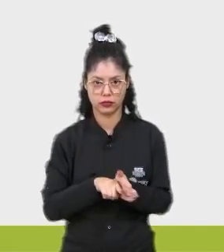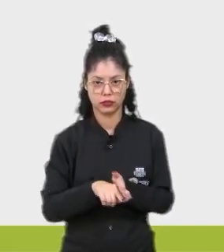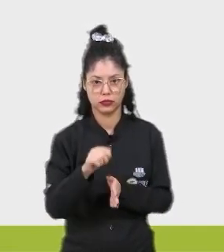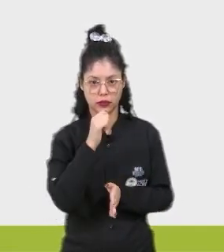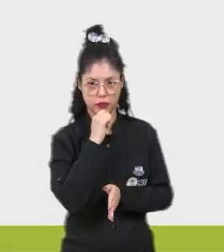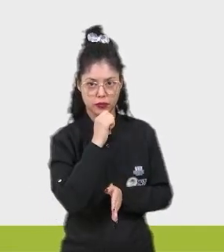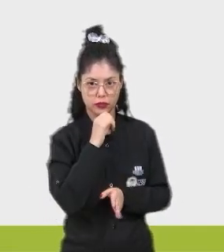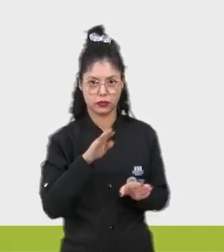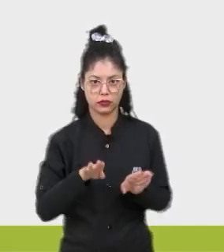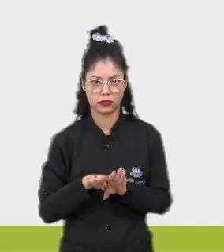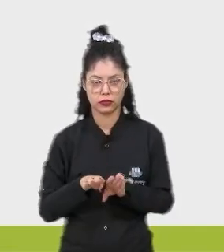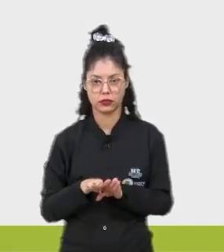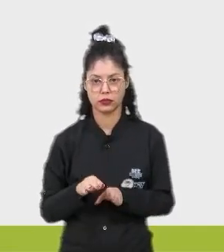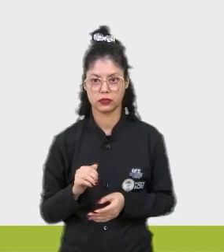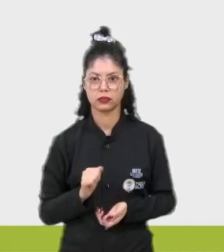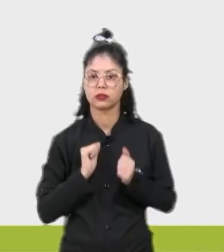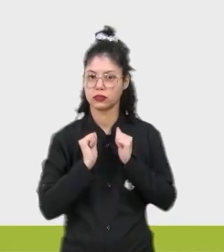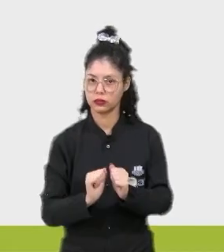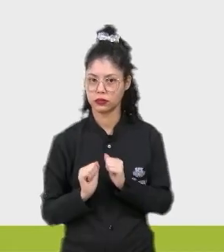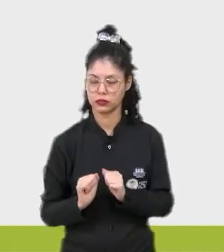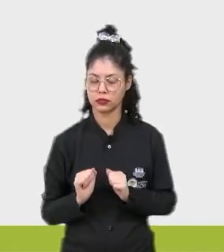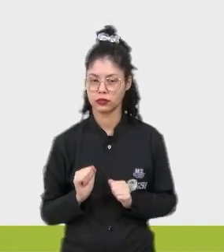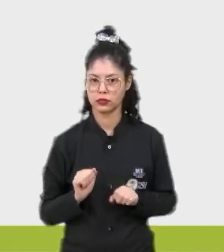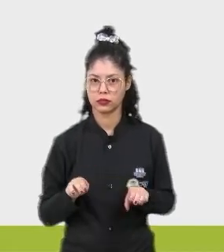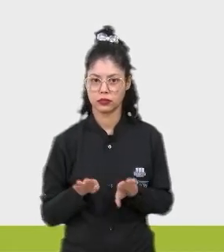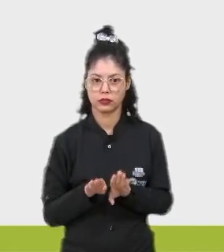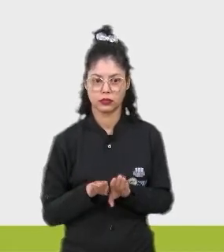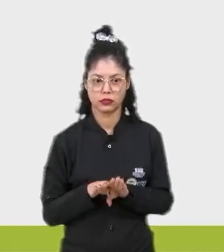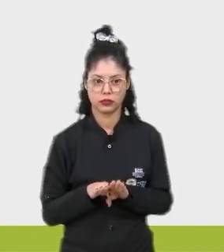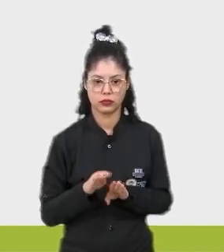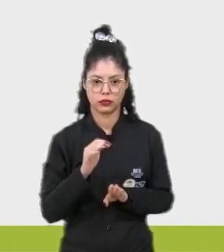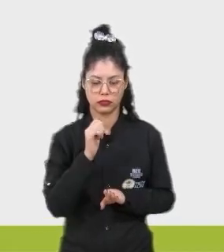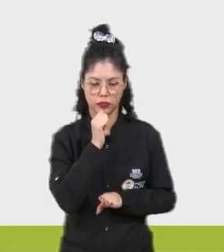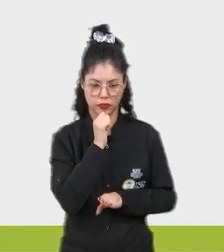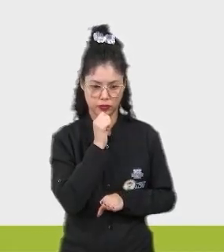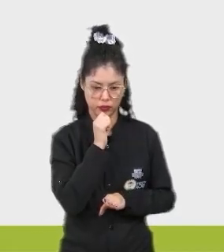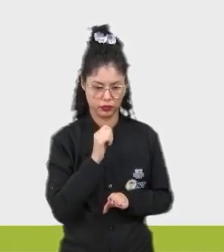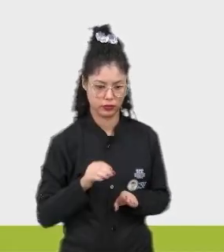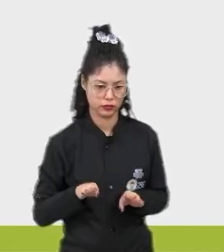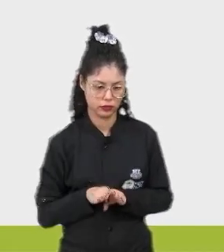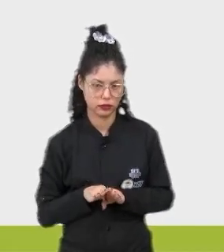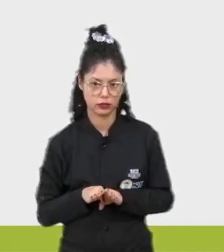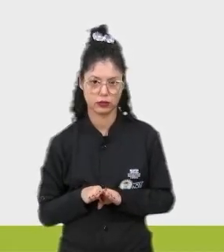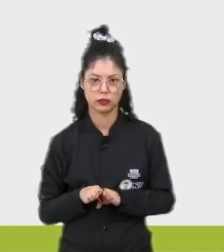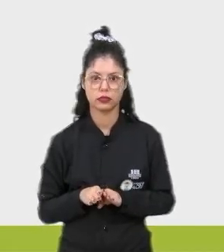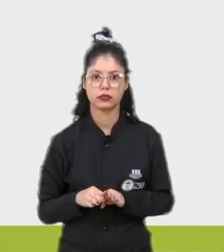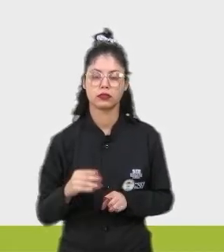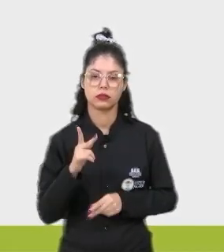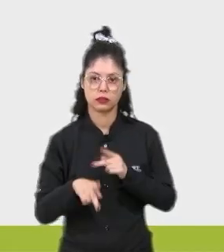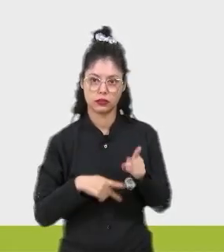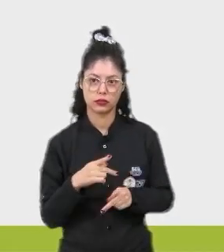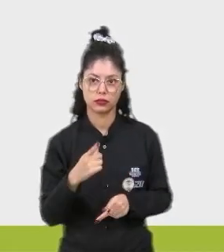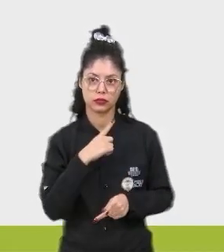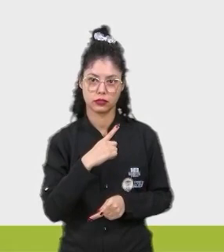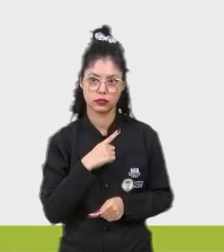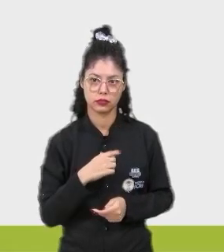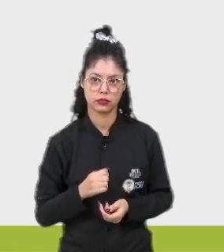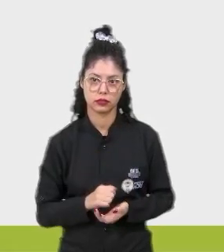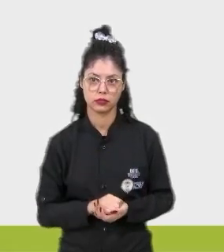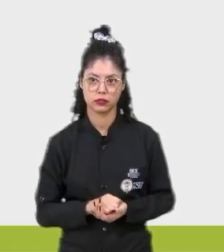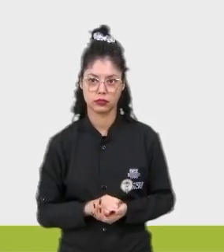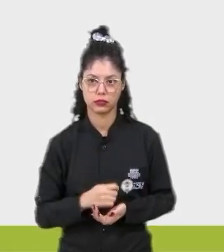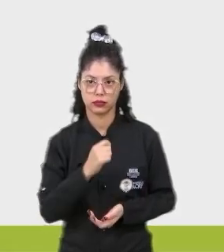uma Fata Morgana pode ter obscurecido os icebergs da visão da tripulação que estava a bordo do